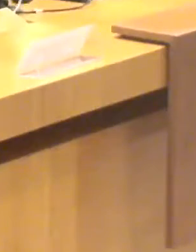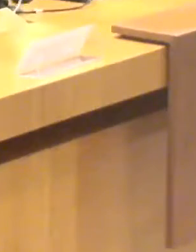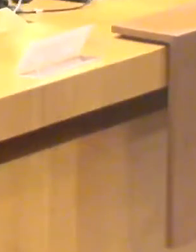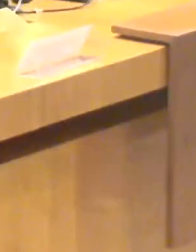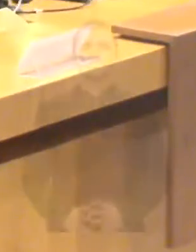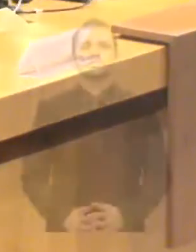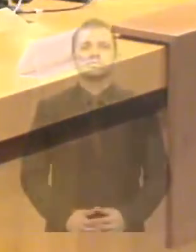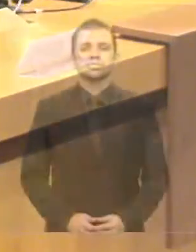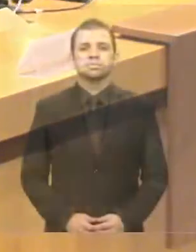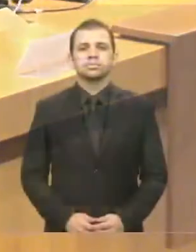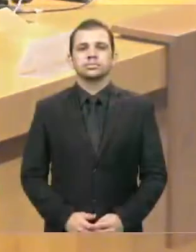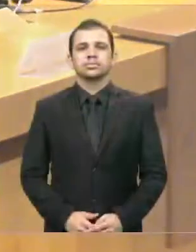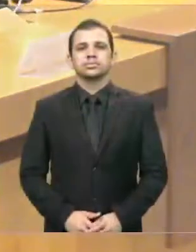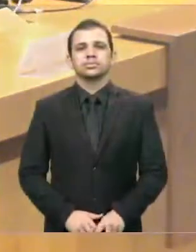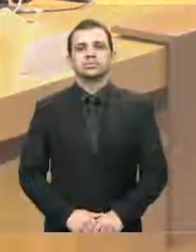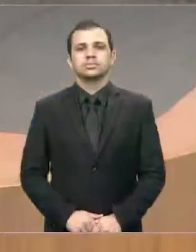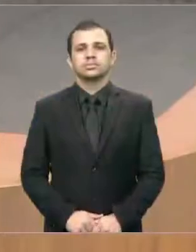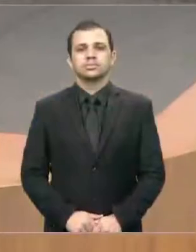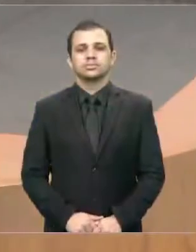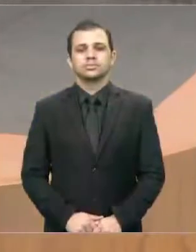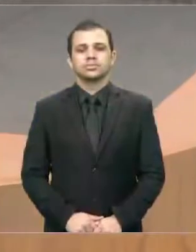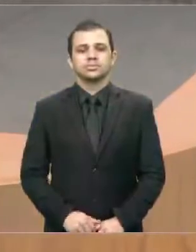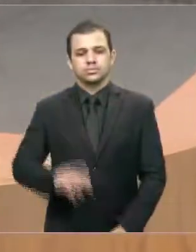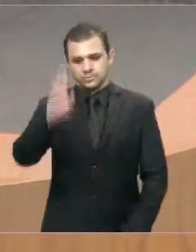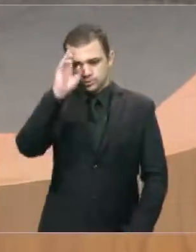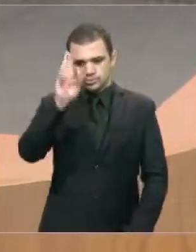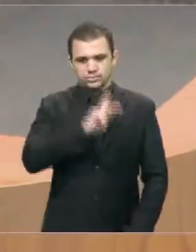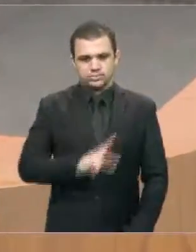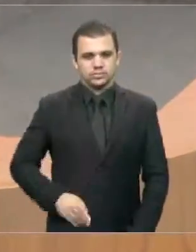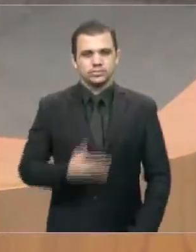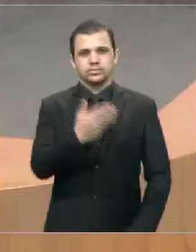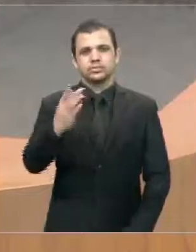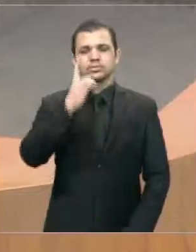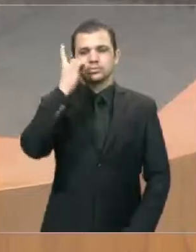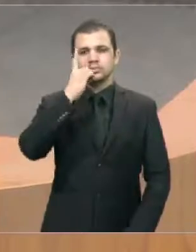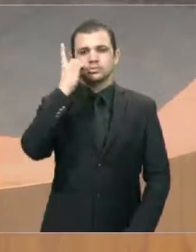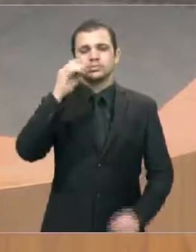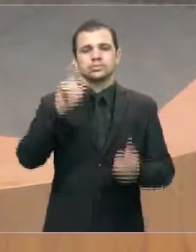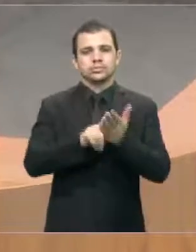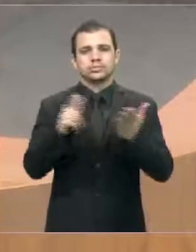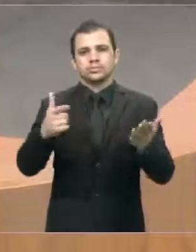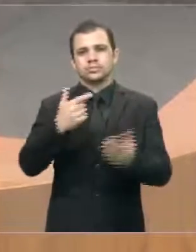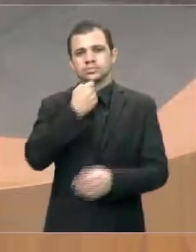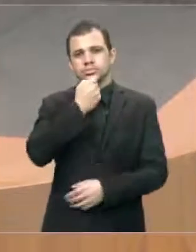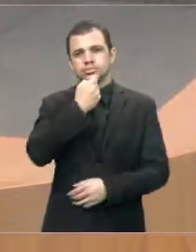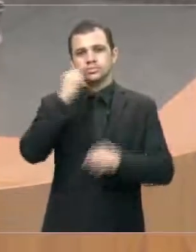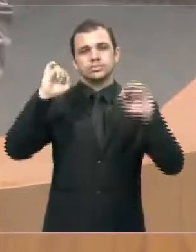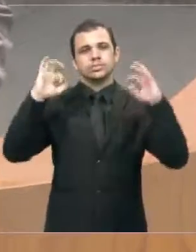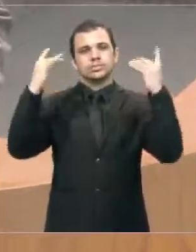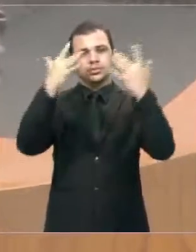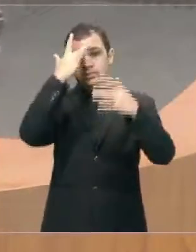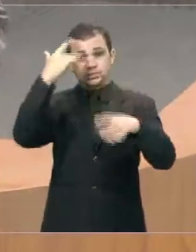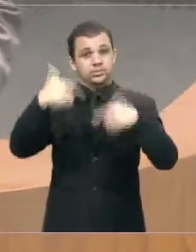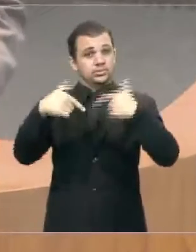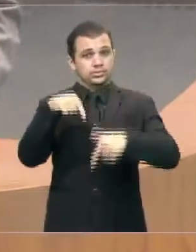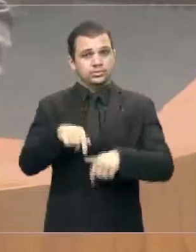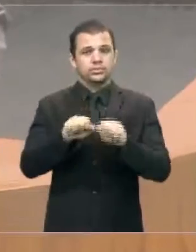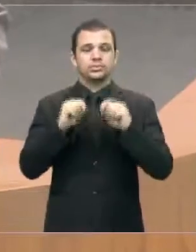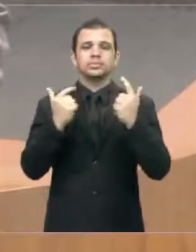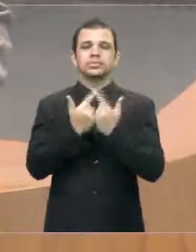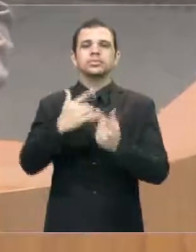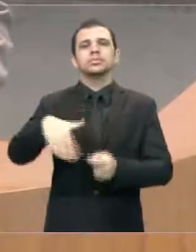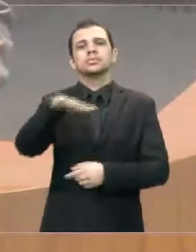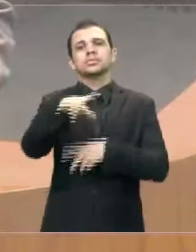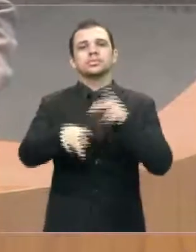Senhor presidente, colegas parlamentares, imprensa, galeria, servidores, povo do Maranhão. Senhor presidente,